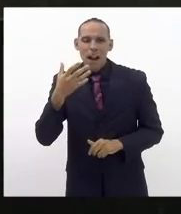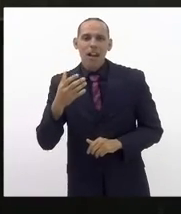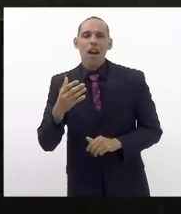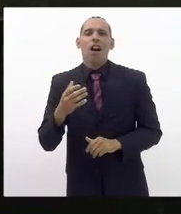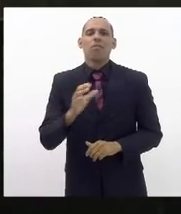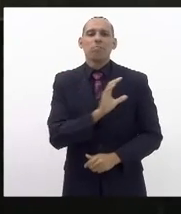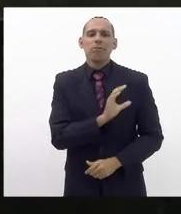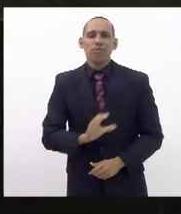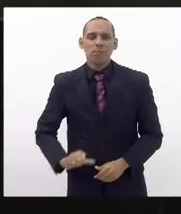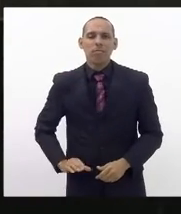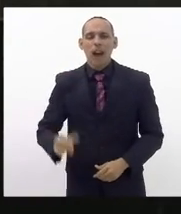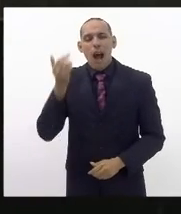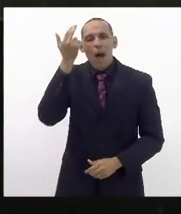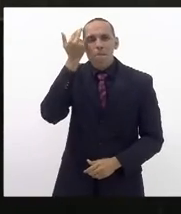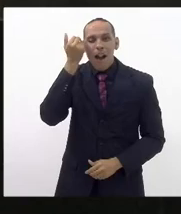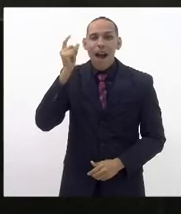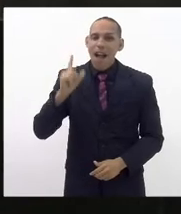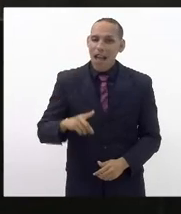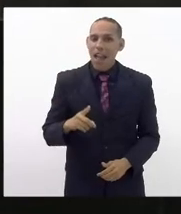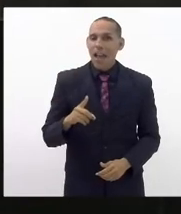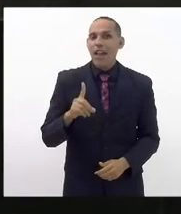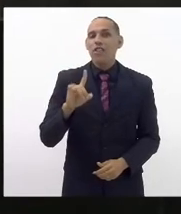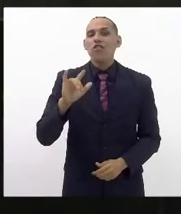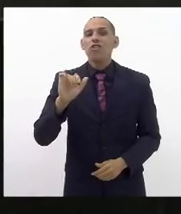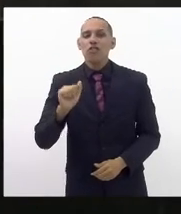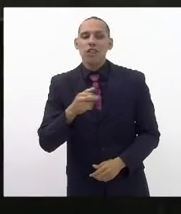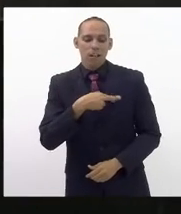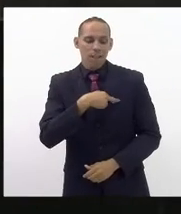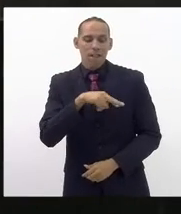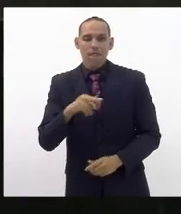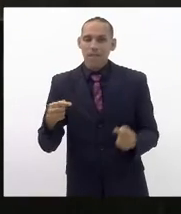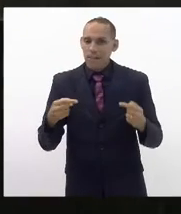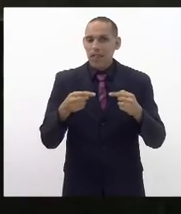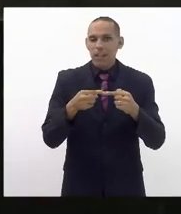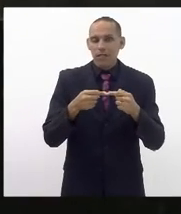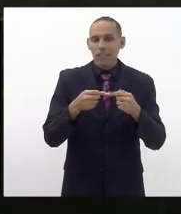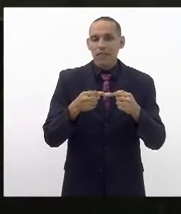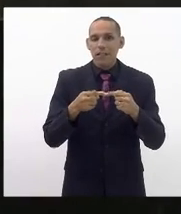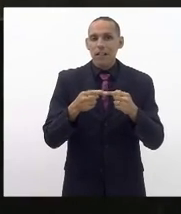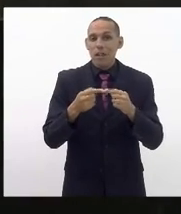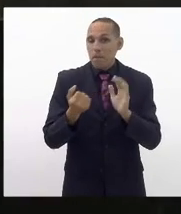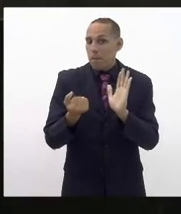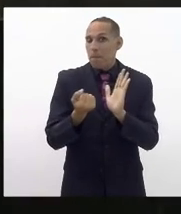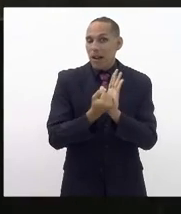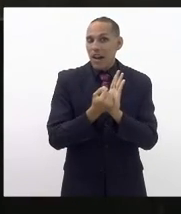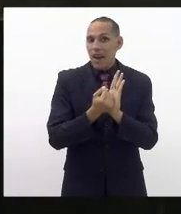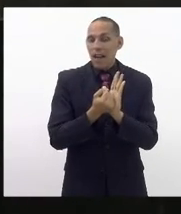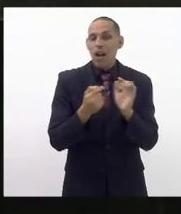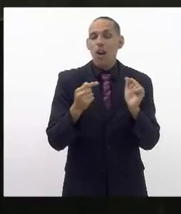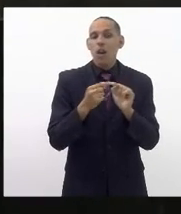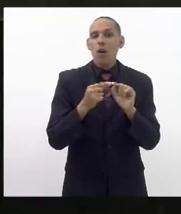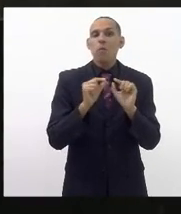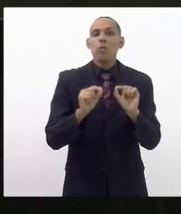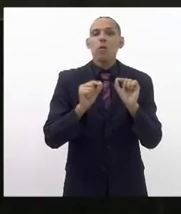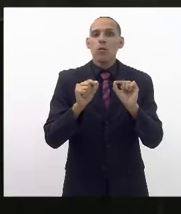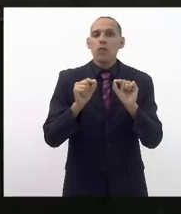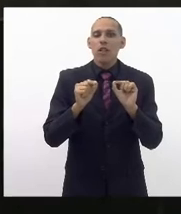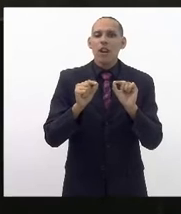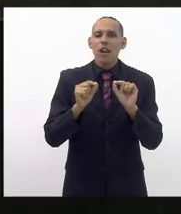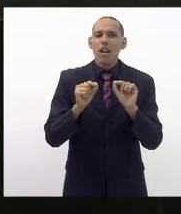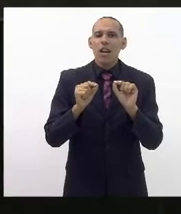Páscoa, é uma data religiosa que é marcada segundo lua